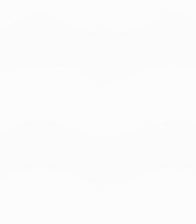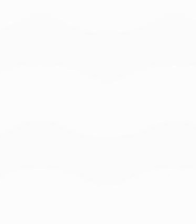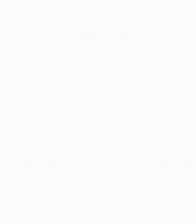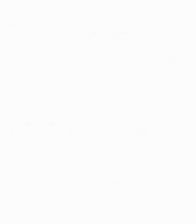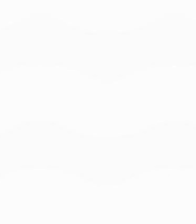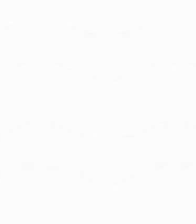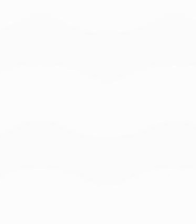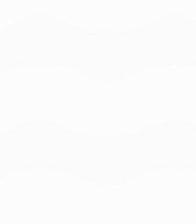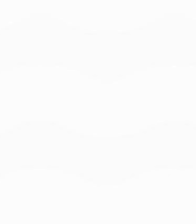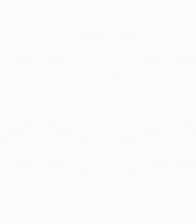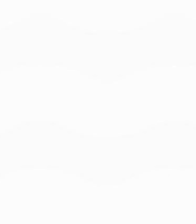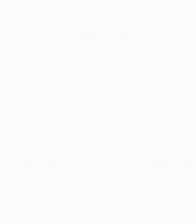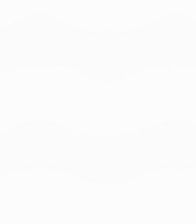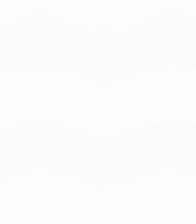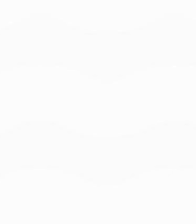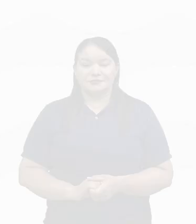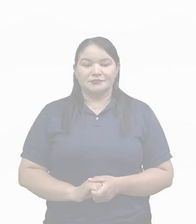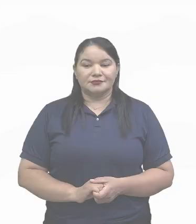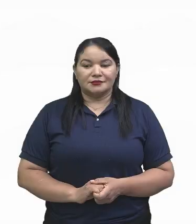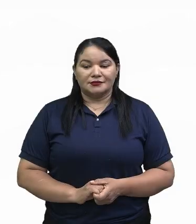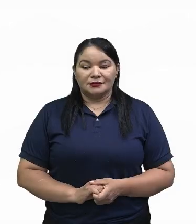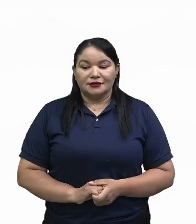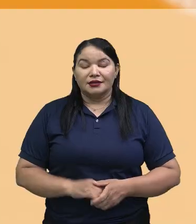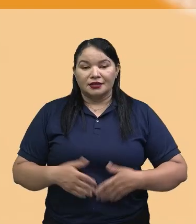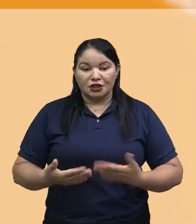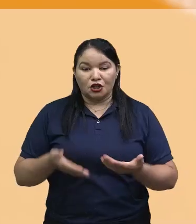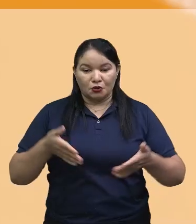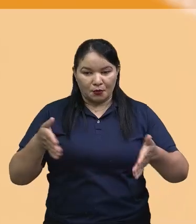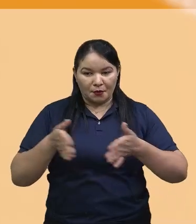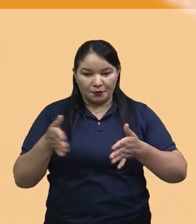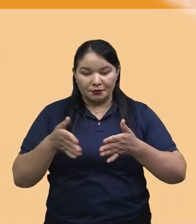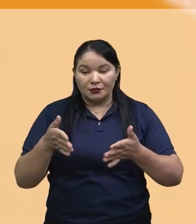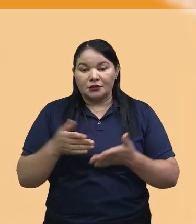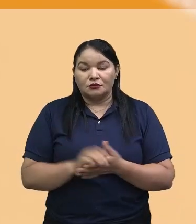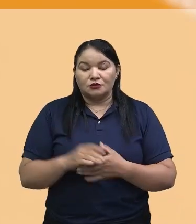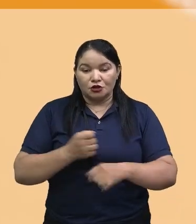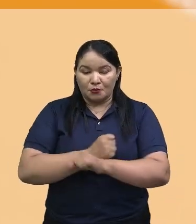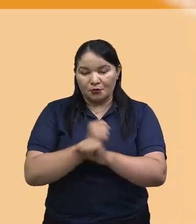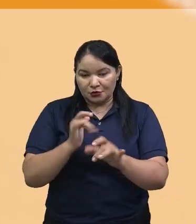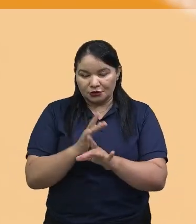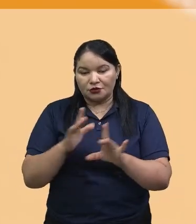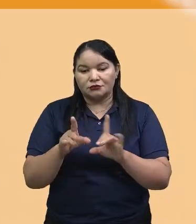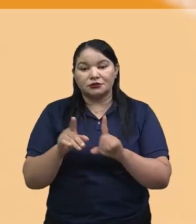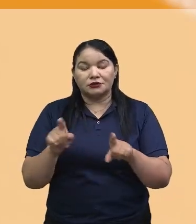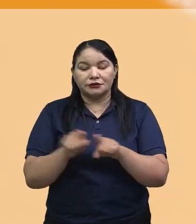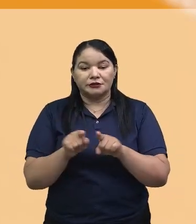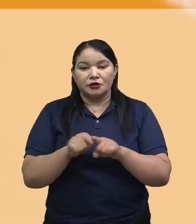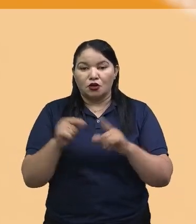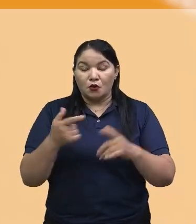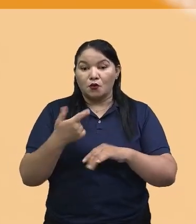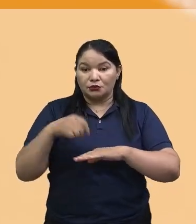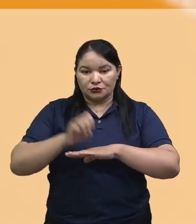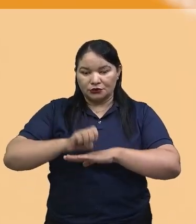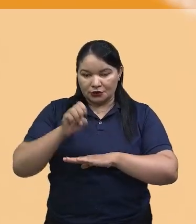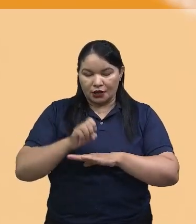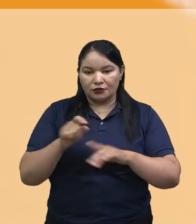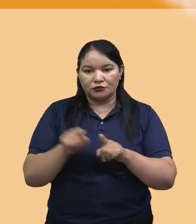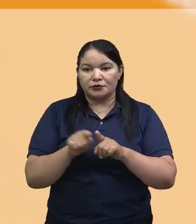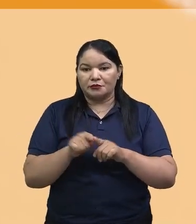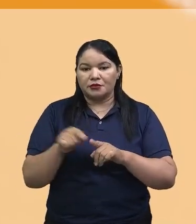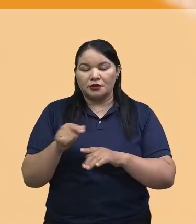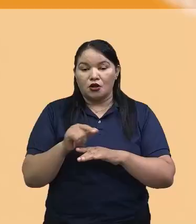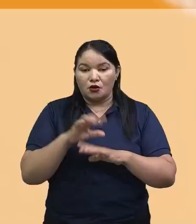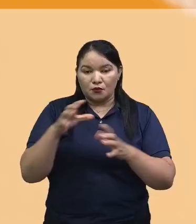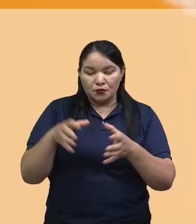e a partir dessas expedições militares é que o Estado brasileiro, como federação,